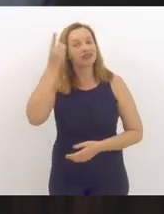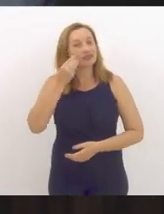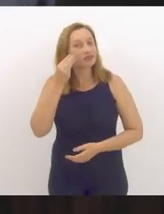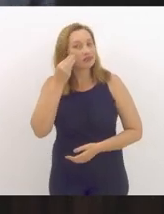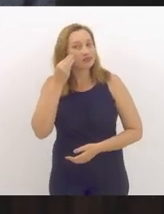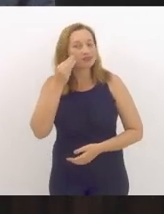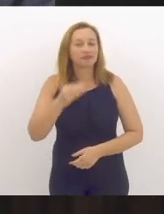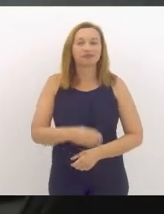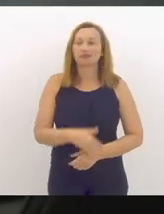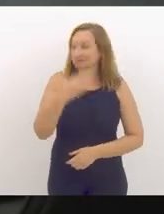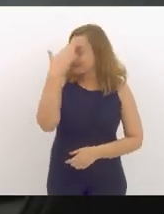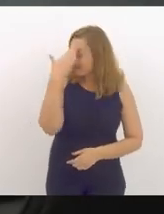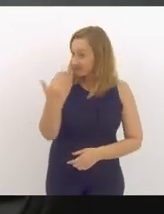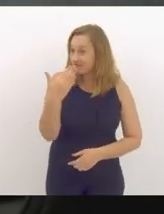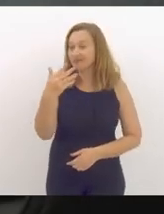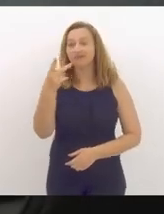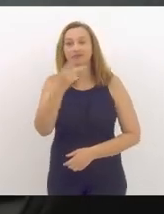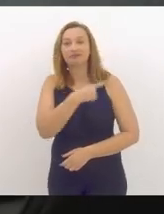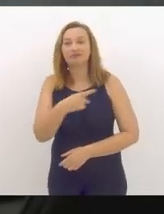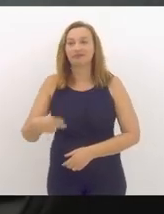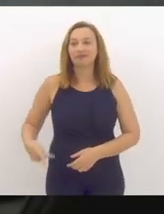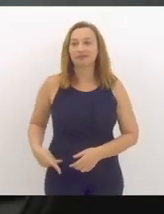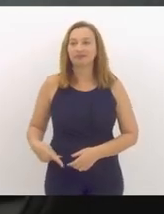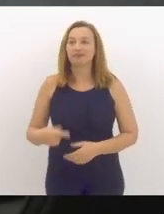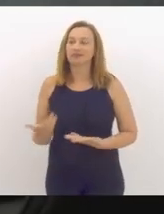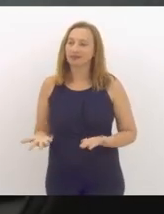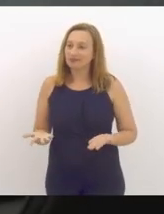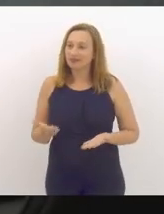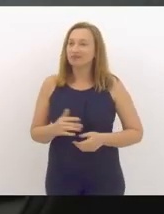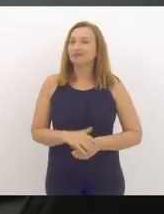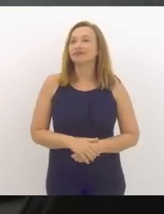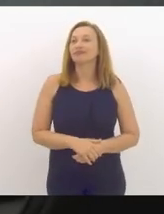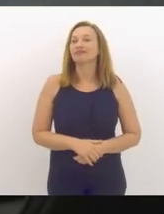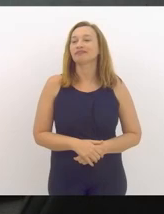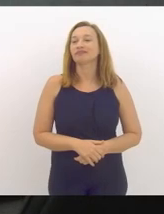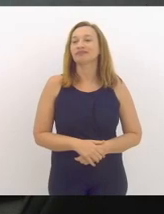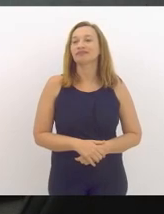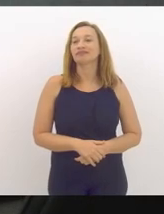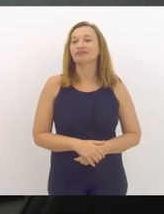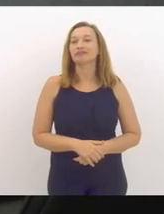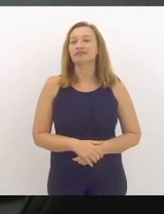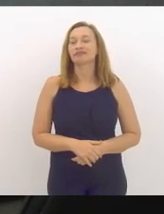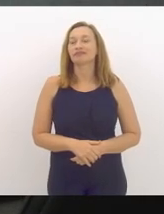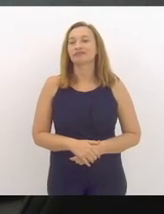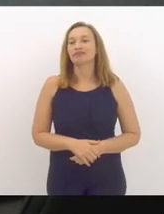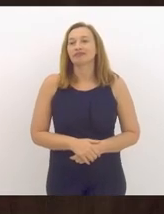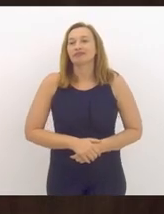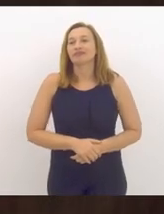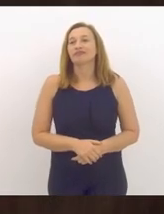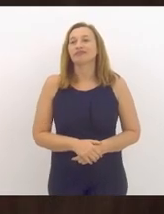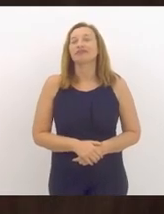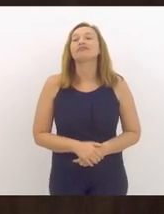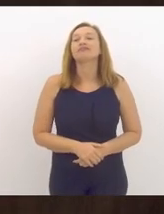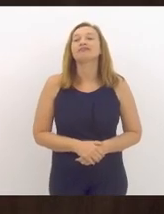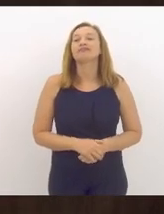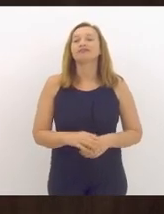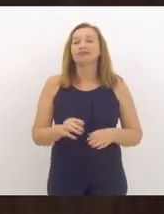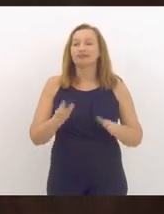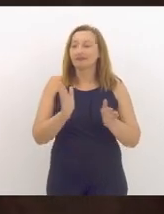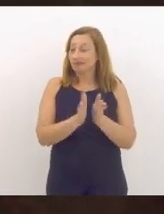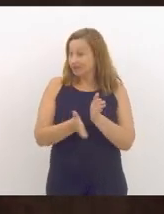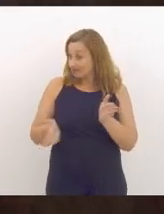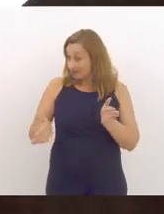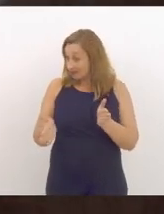Mônica. Obrigada, presidenta, presidindo interinamente aí a nossa sessão ordinária, o nosso pela